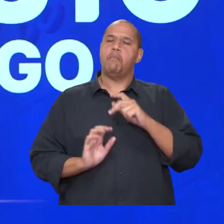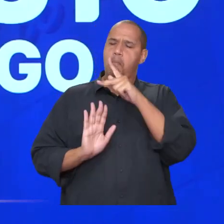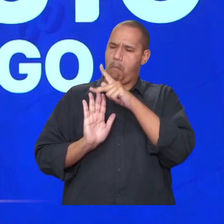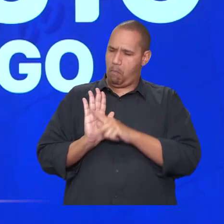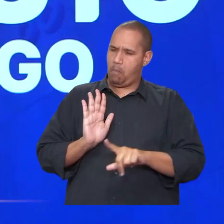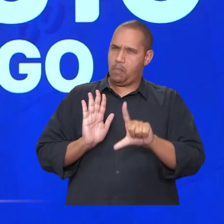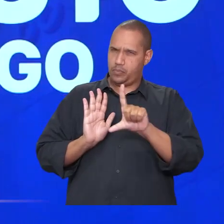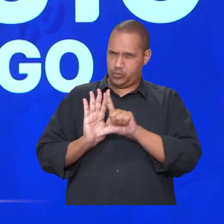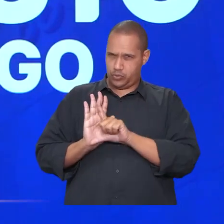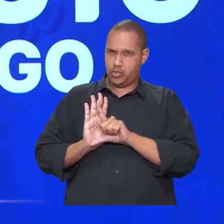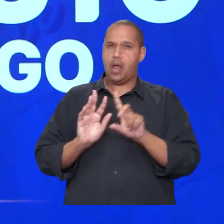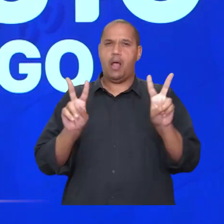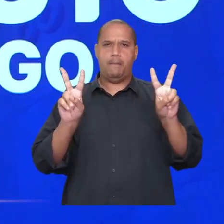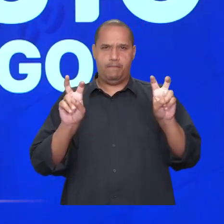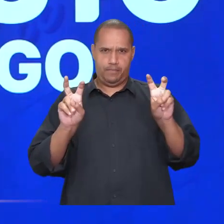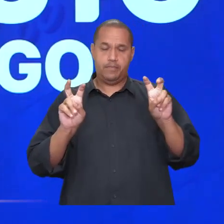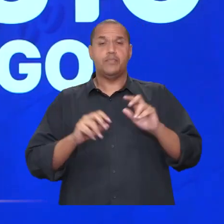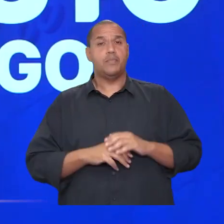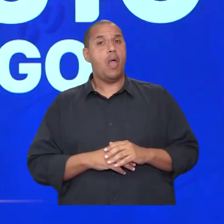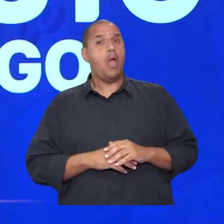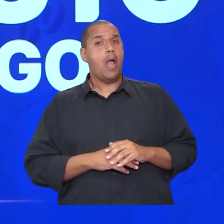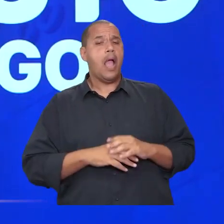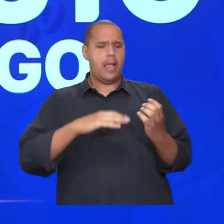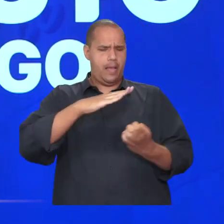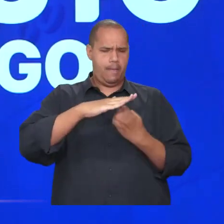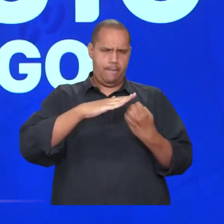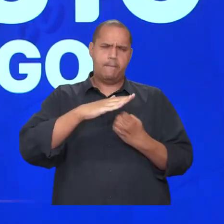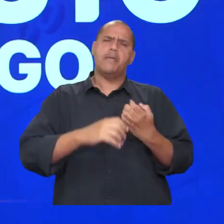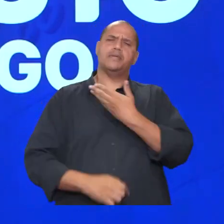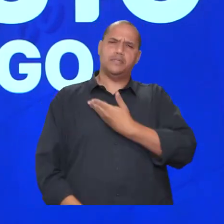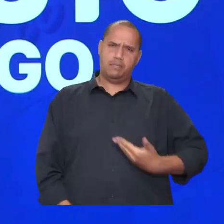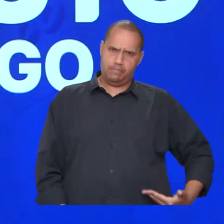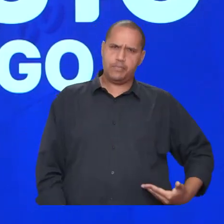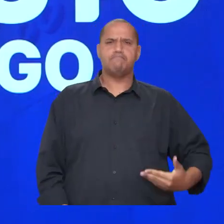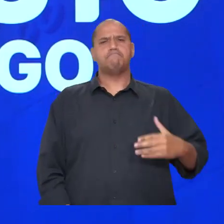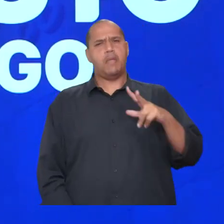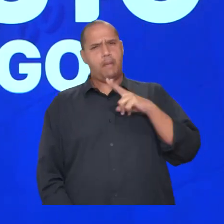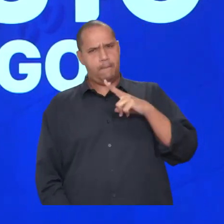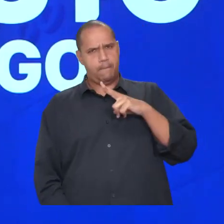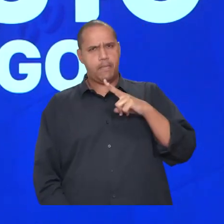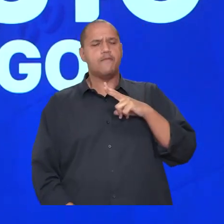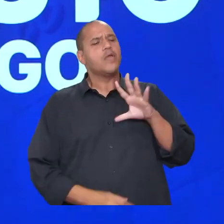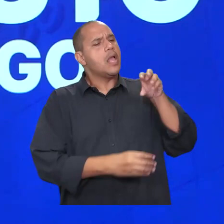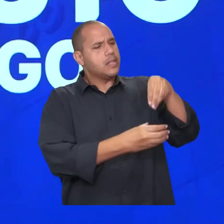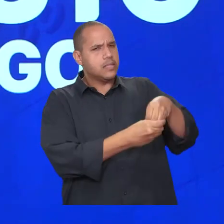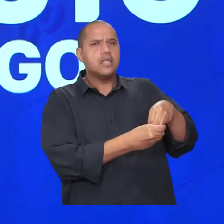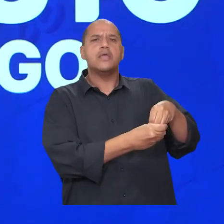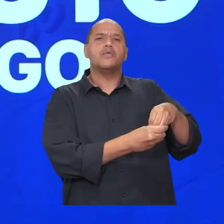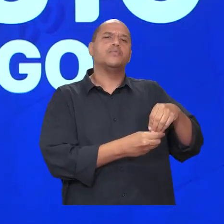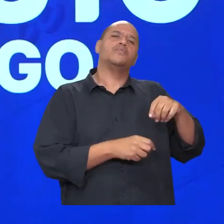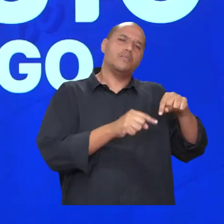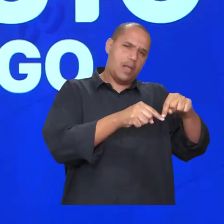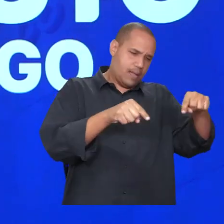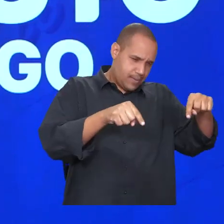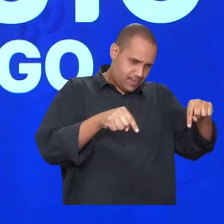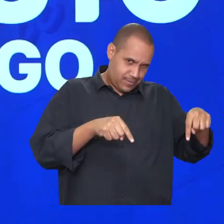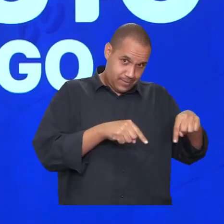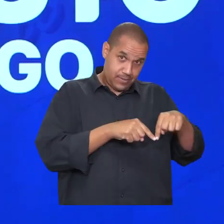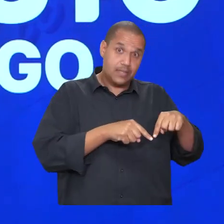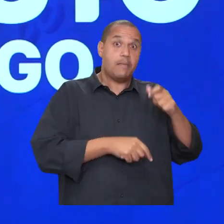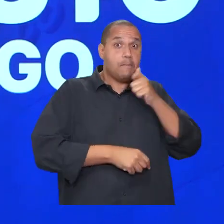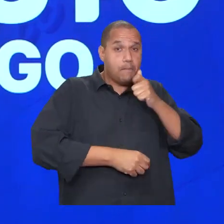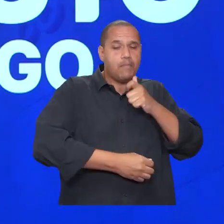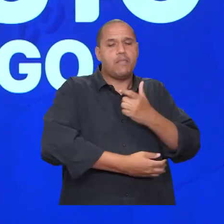lei obriga a instalação de salas de apoio à amamentação em empresas públicas e privadas do estado de